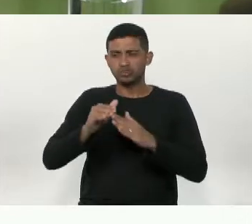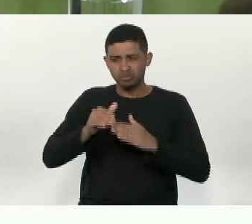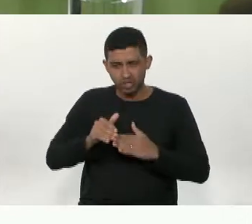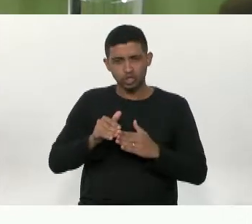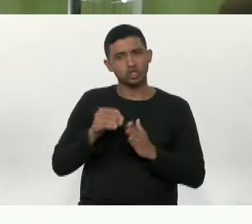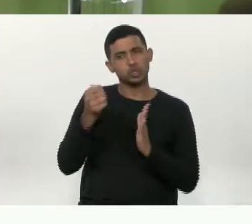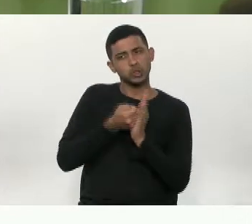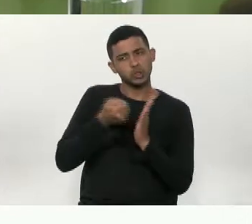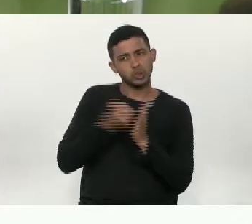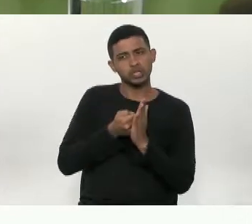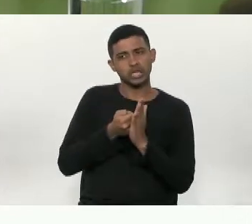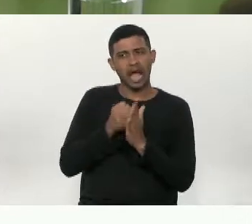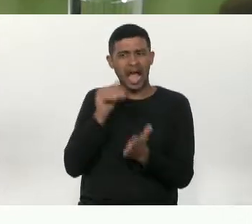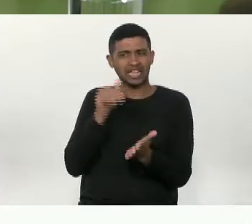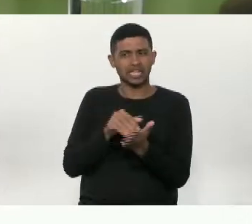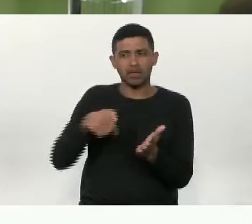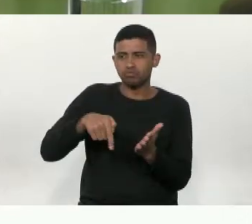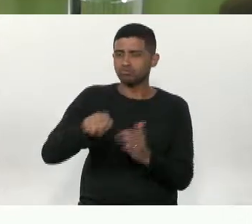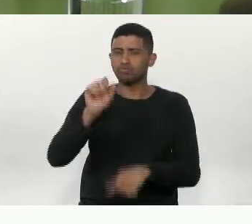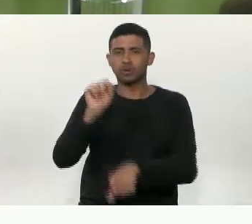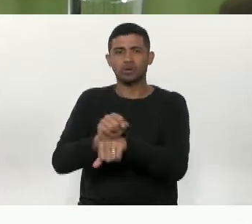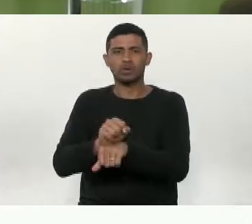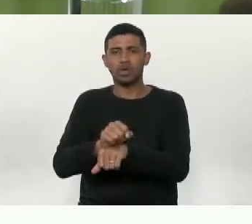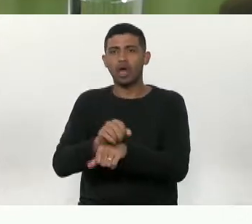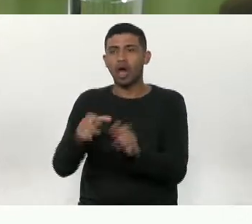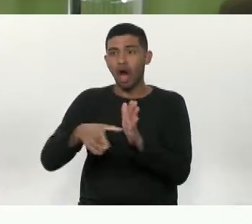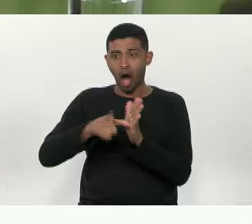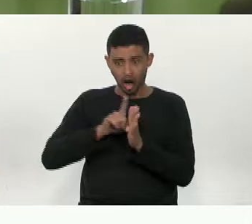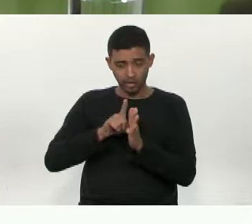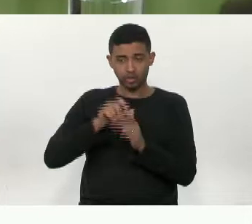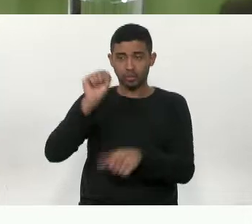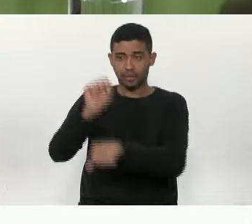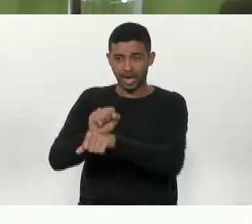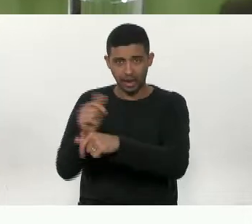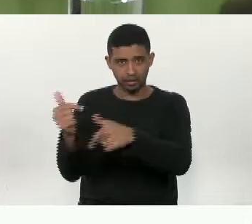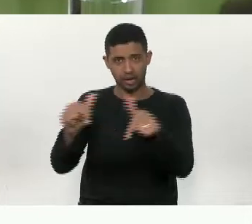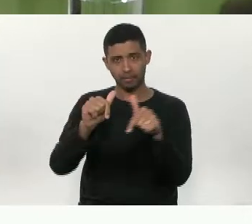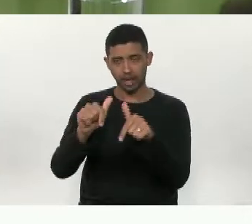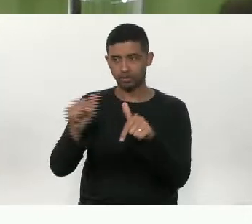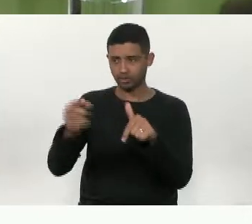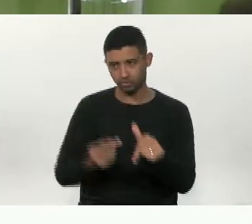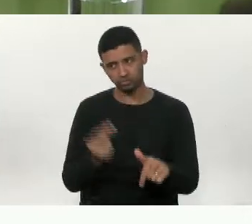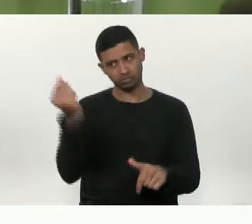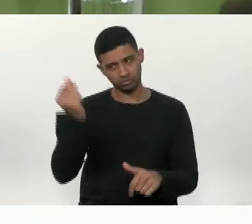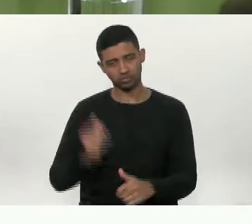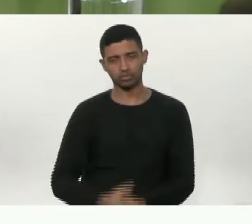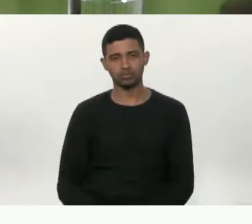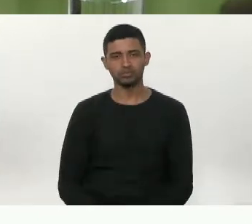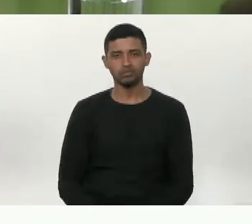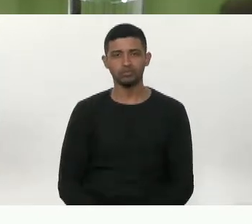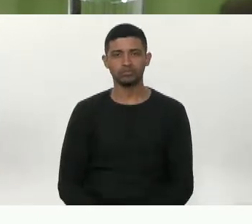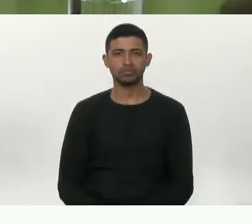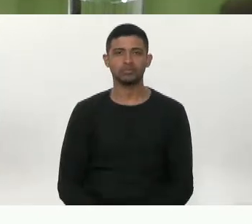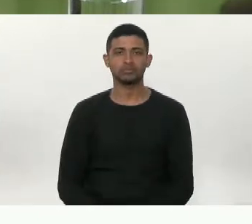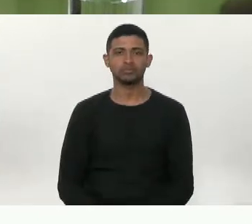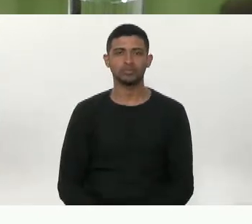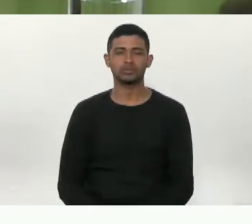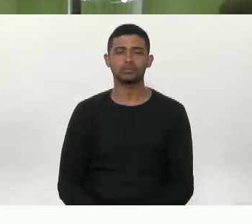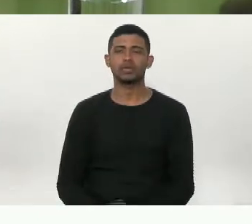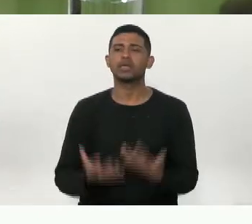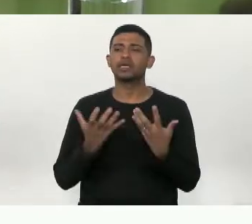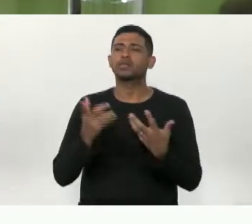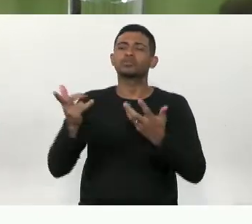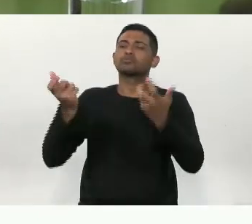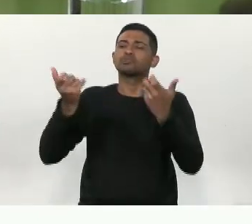interdição. Obviamente que o senhor saiu da administração antes da interdição, me recordo disso. Uhum. Queria que o senhor falasse um pouquinho